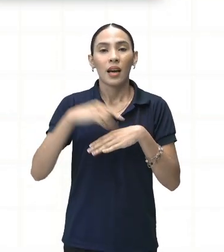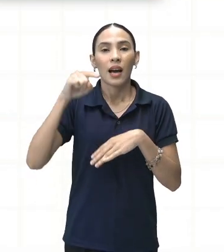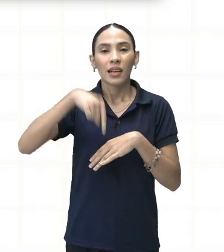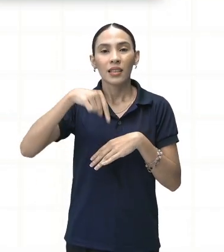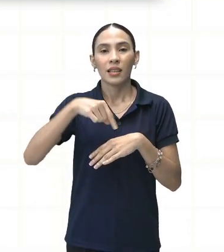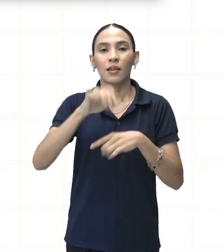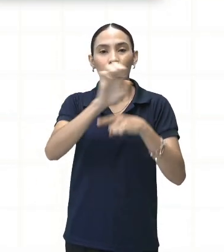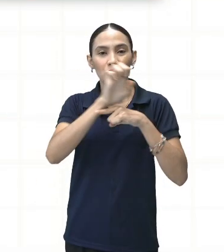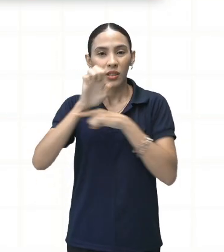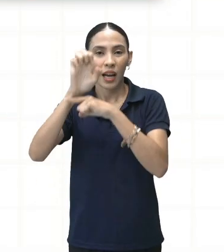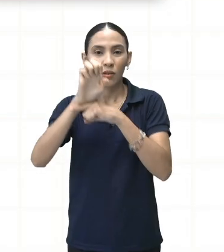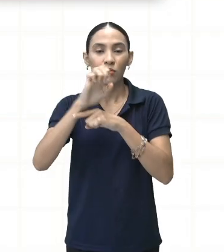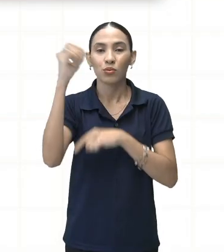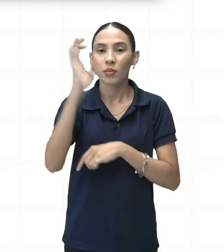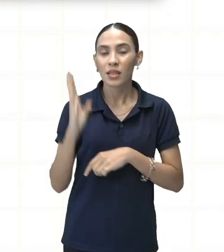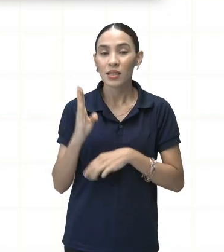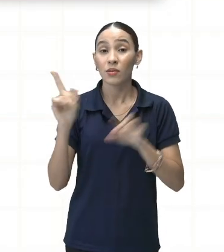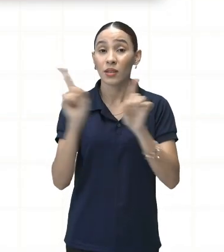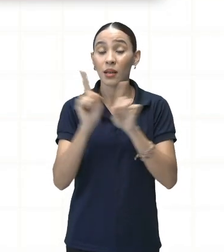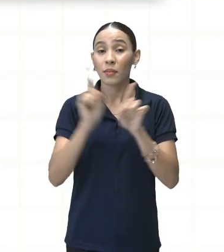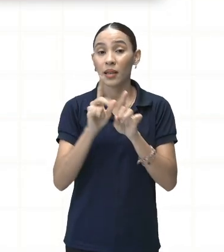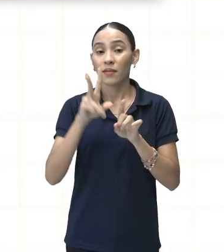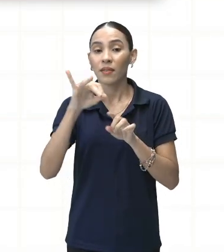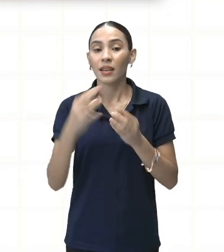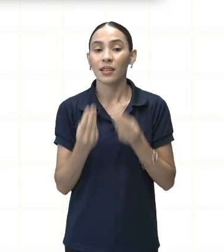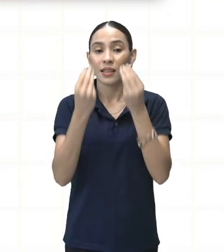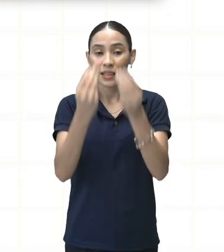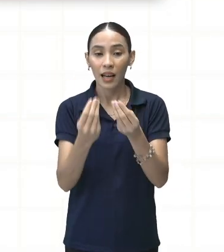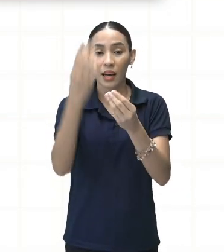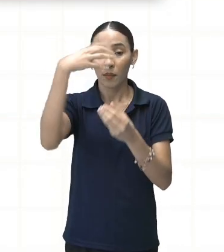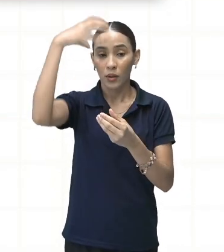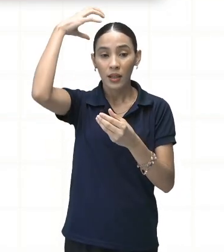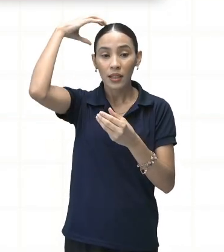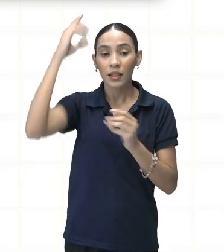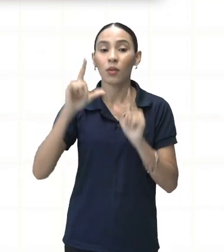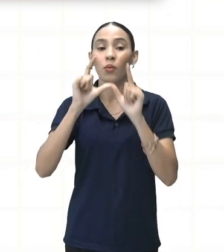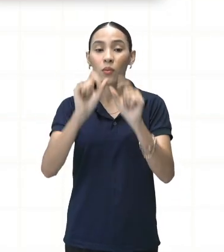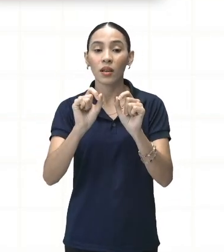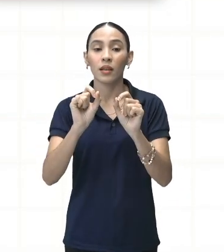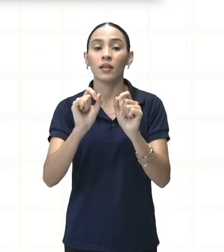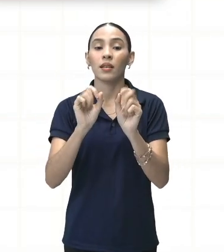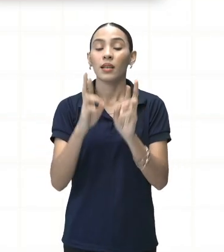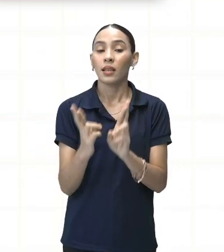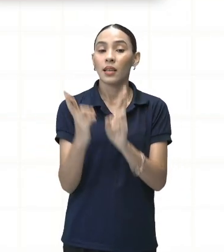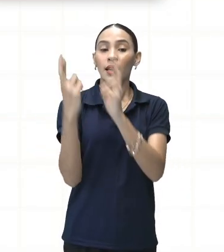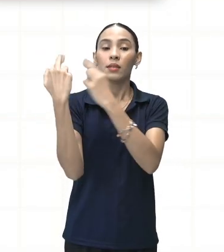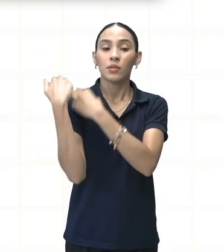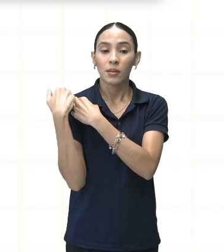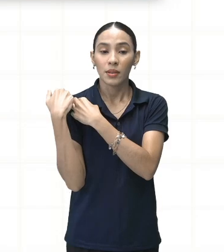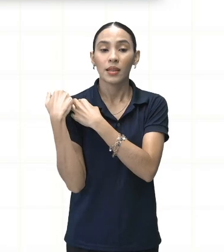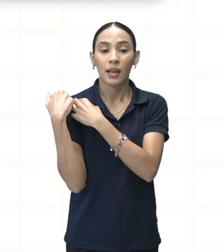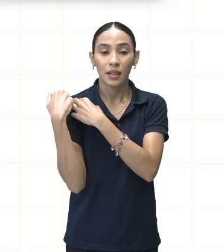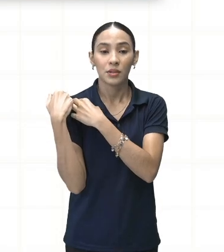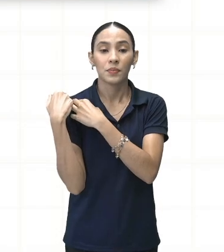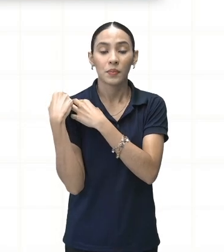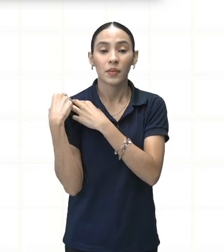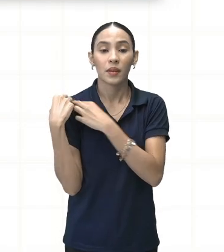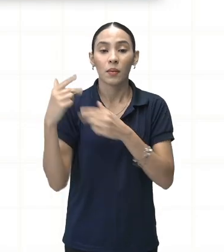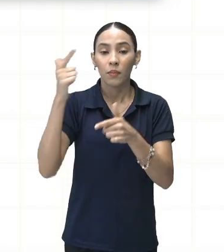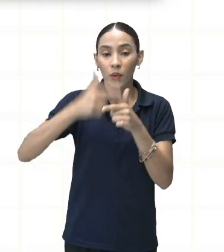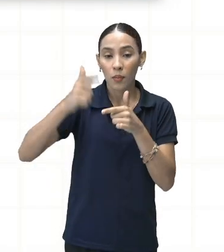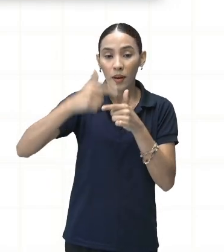Brasil. Também vai atribuir à monarquia justamente a responsabilidade